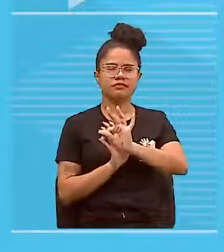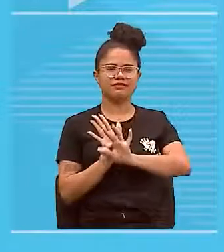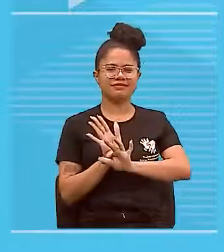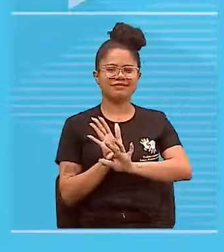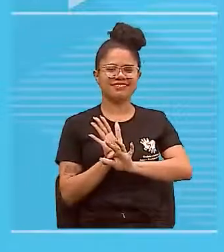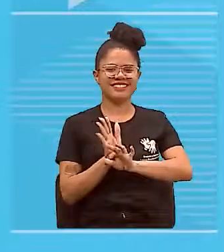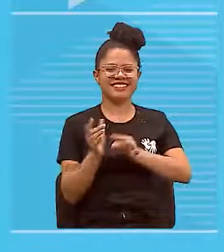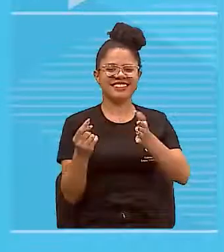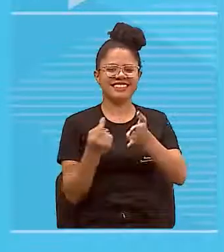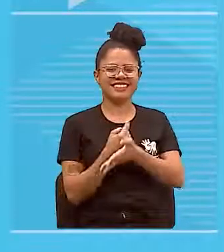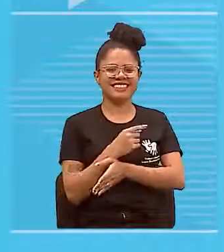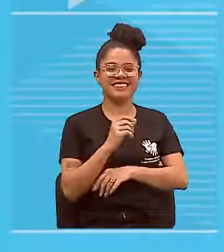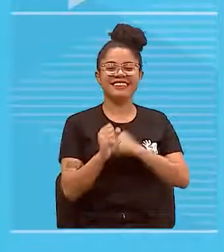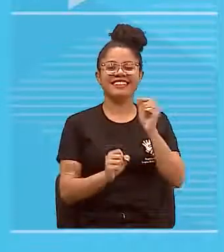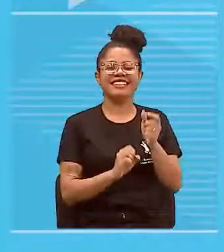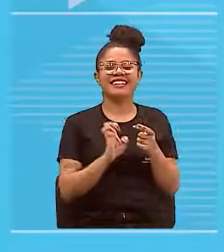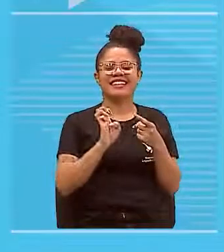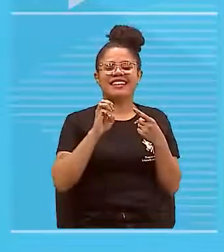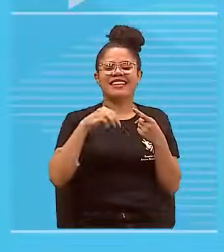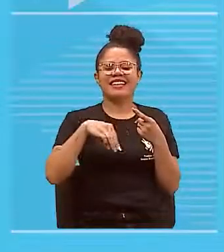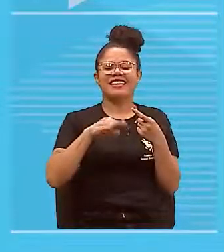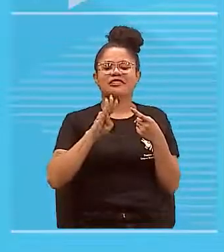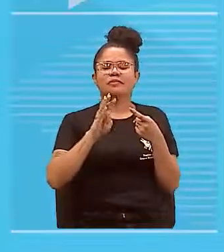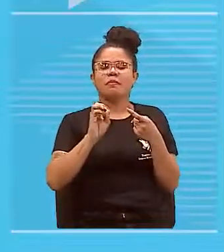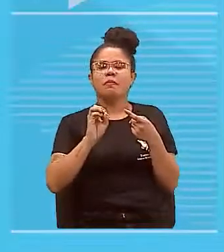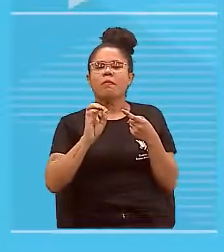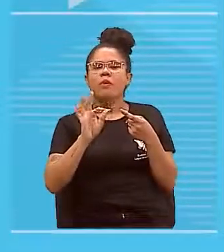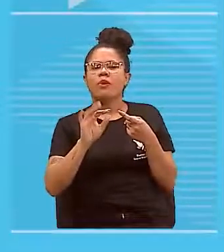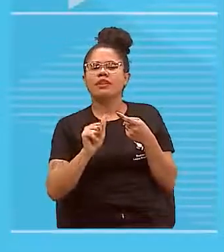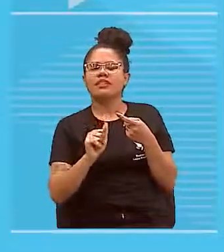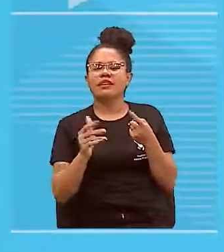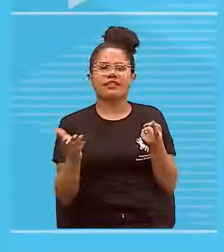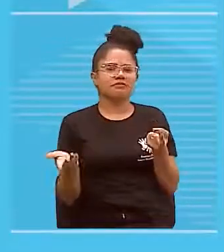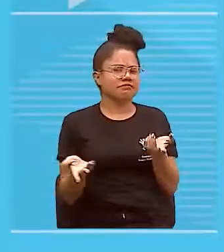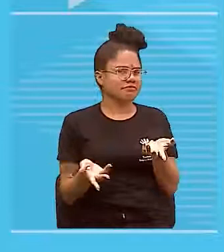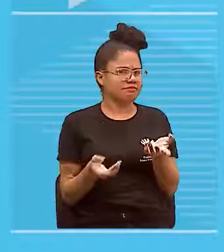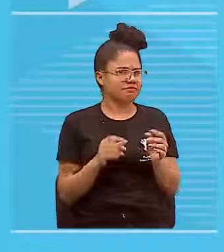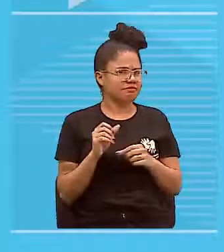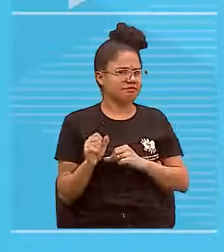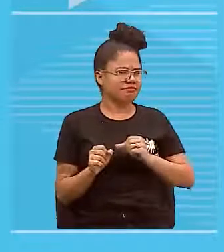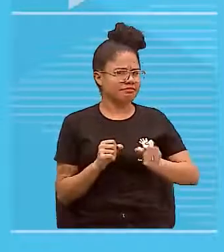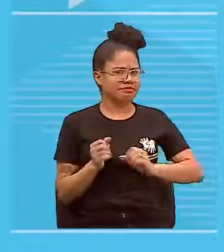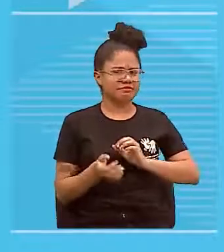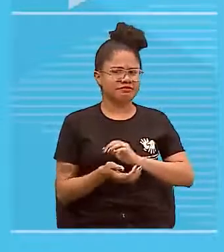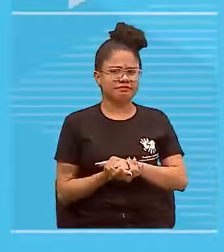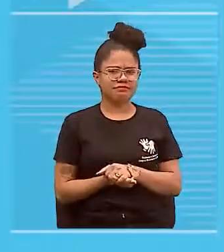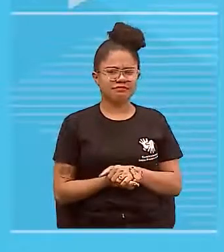é em bota muito boa a pergunta é Alana Alana